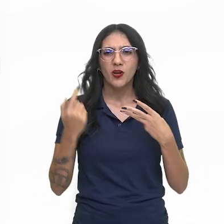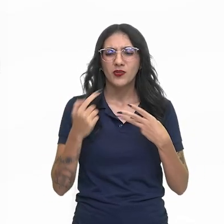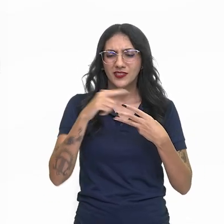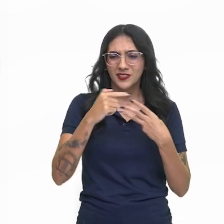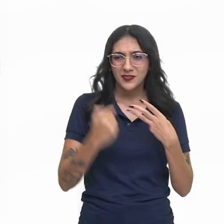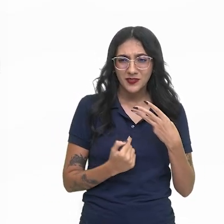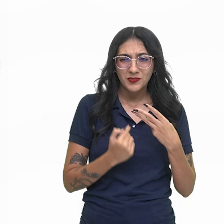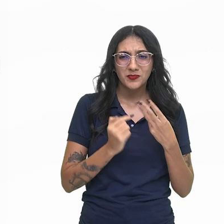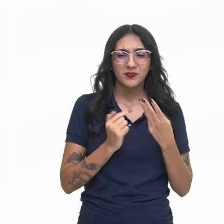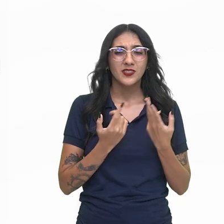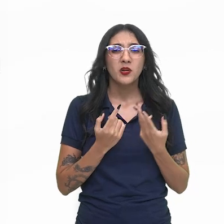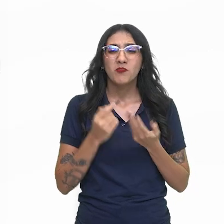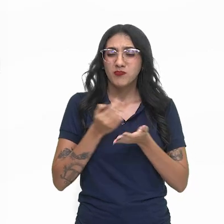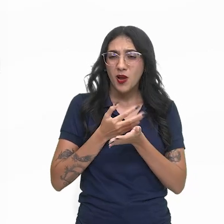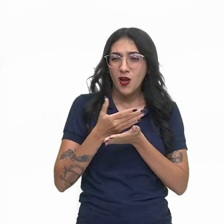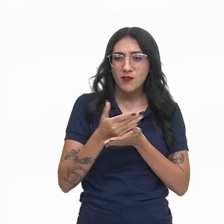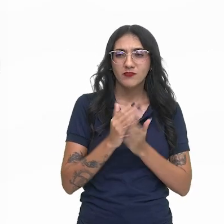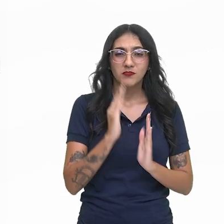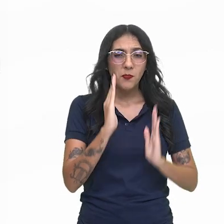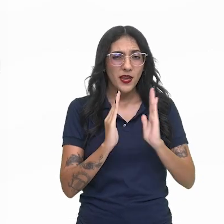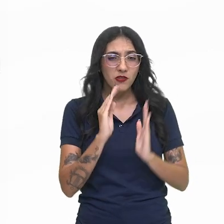21 anos de ditadura militar.